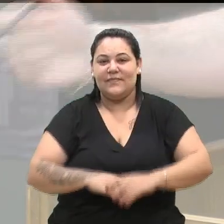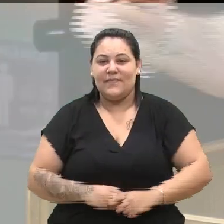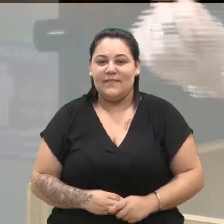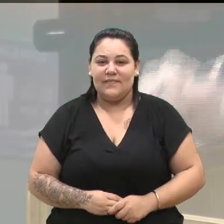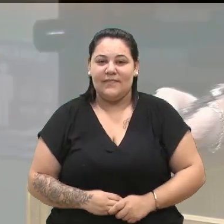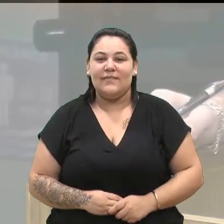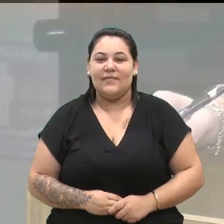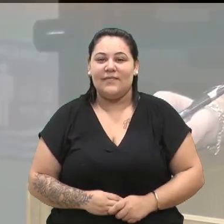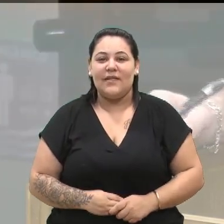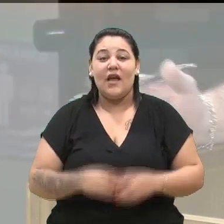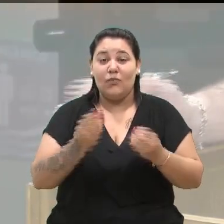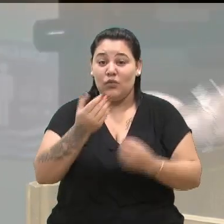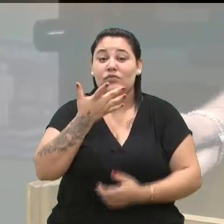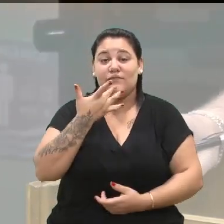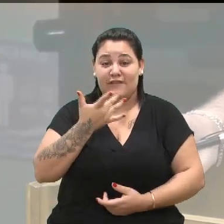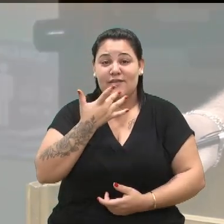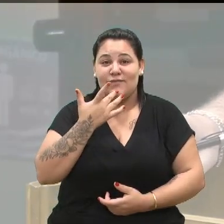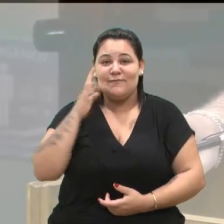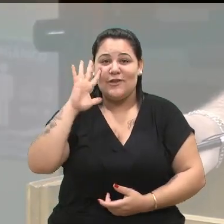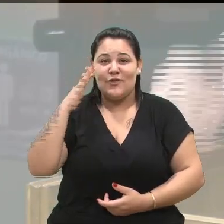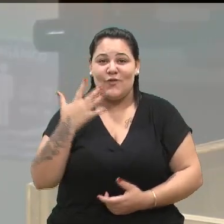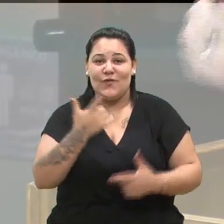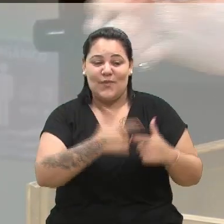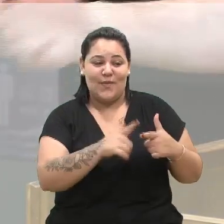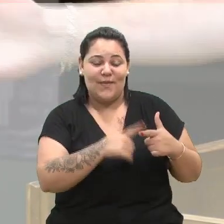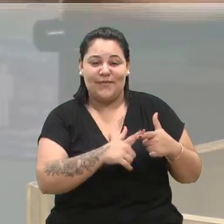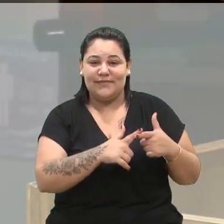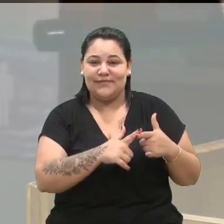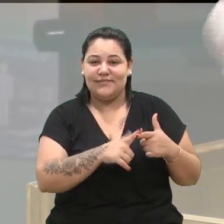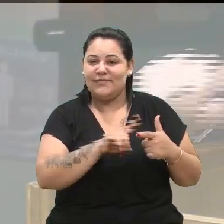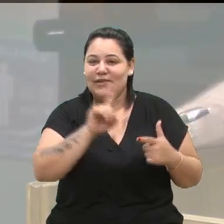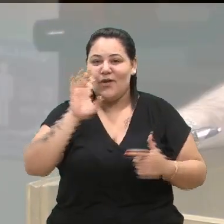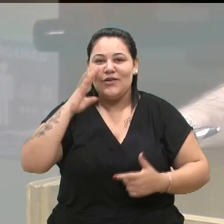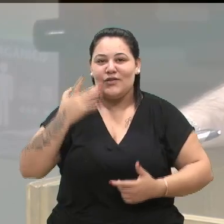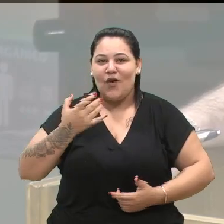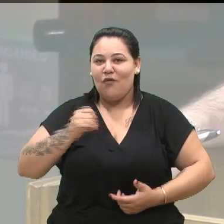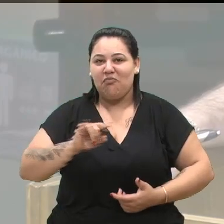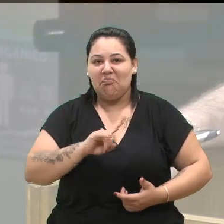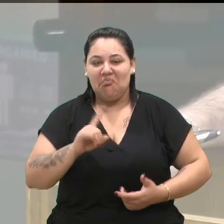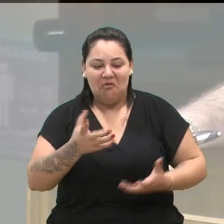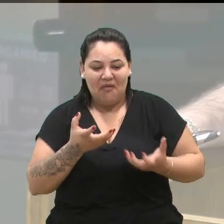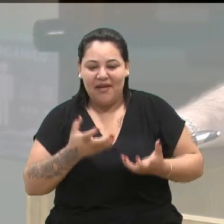É muito fácil de resolver esse problema. Só não resolve quem não quer.